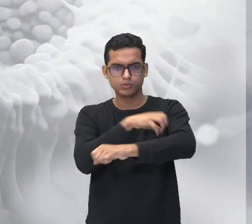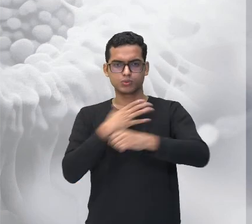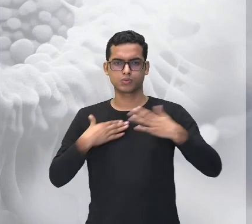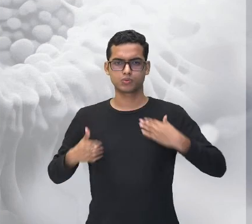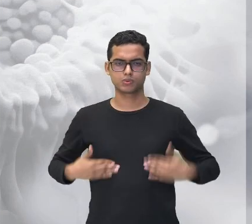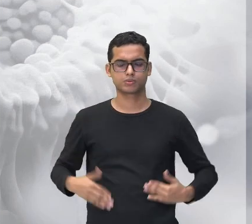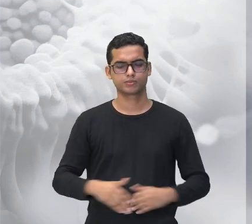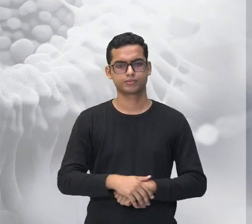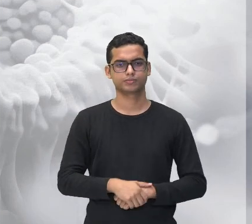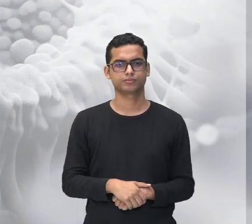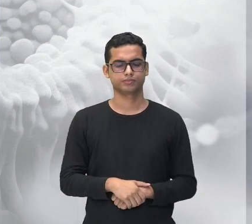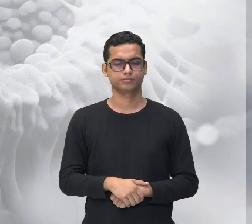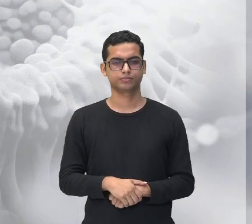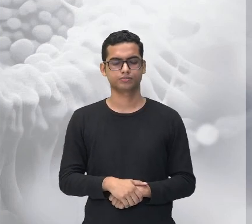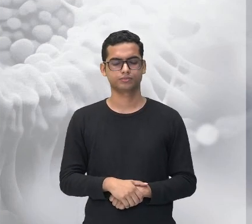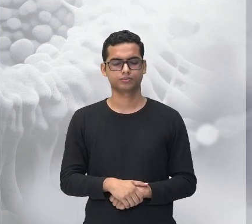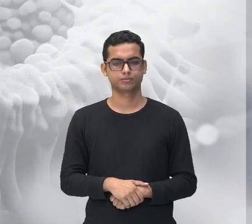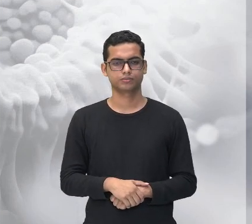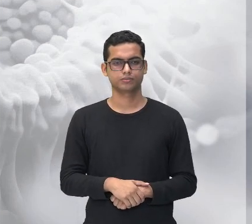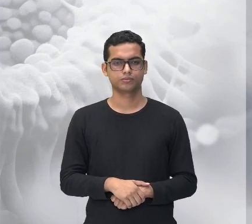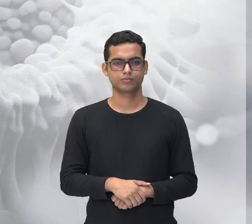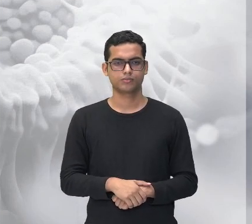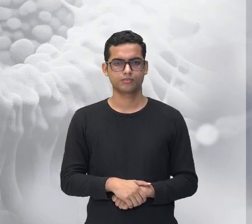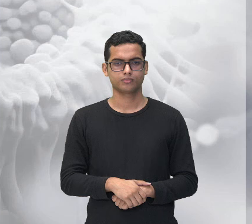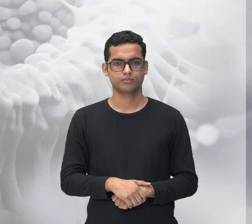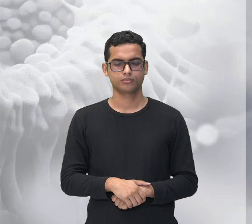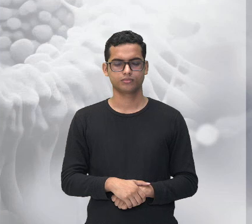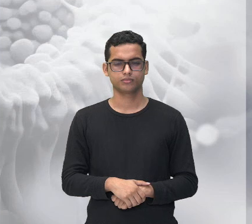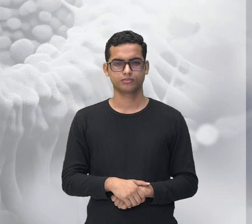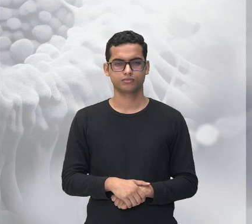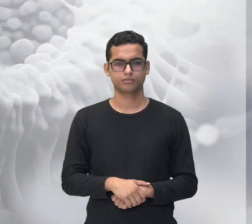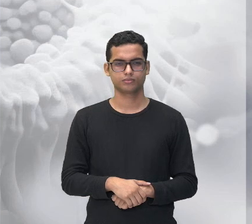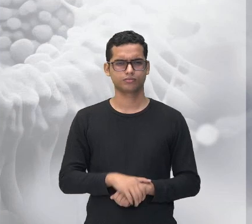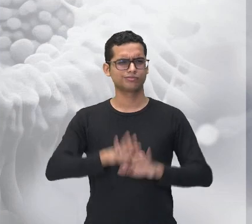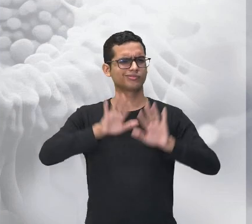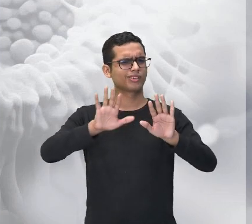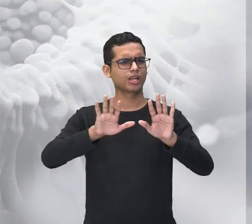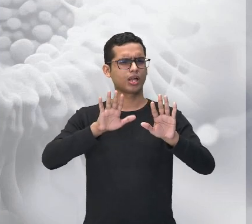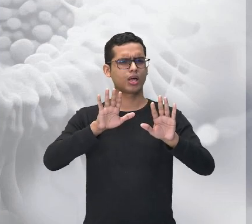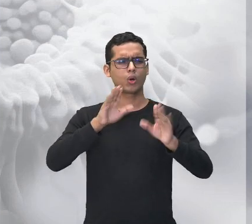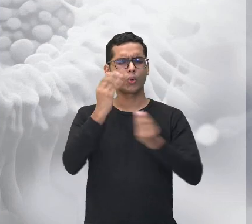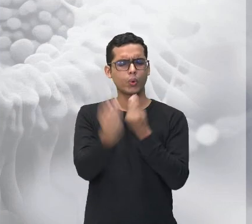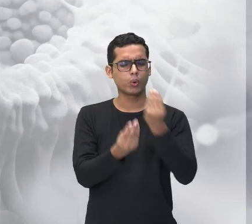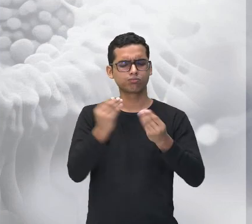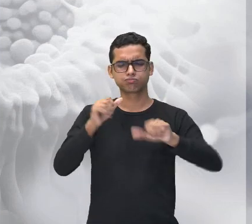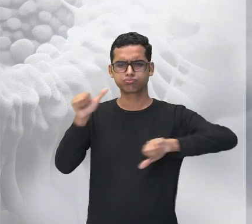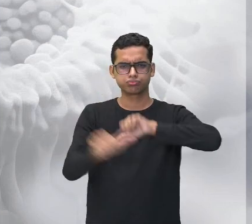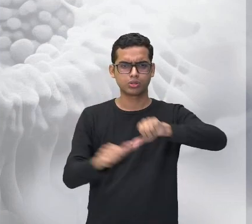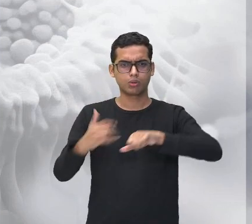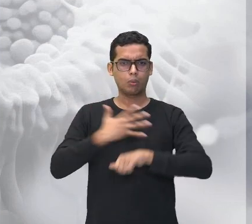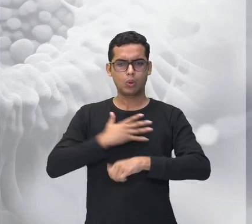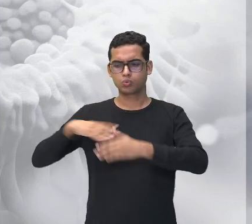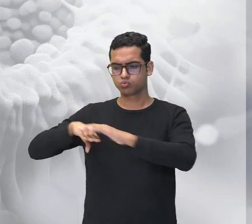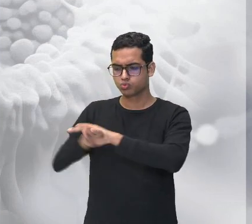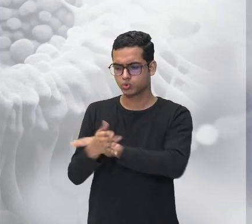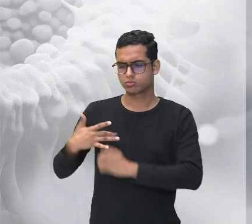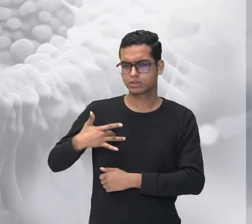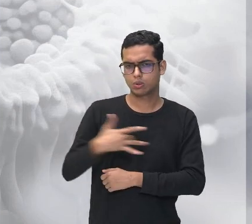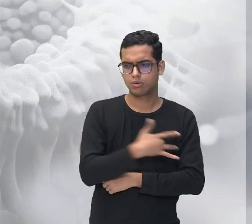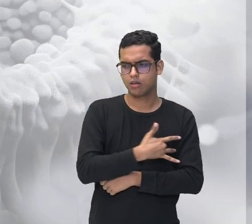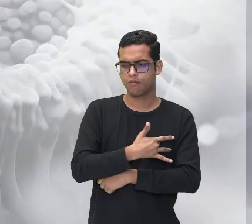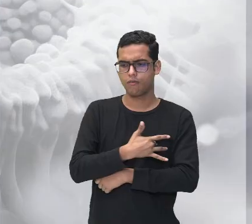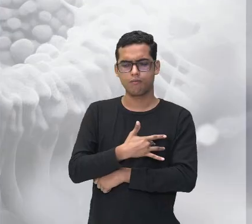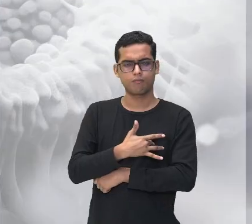na pessoa. Agora, o que eu preciso fazer para reverter essa situação, para tornar os meus hábitos mais saudáveis? Vamos